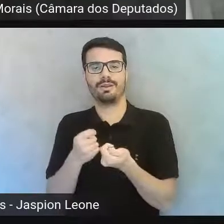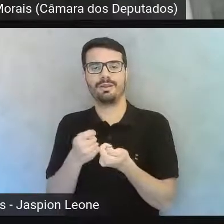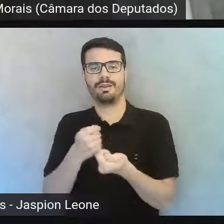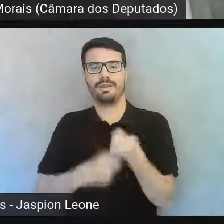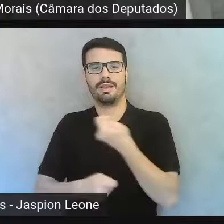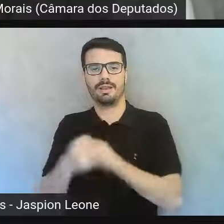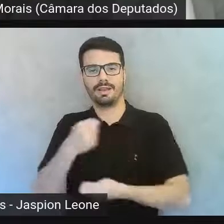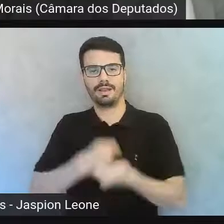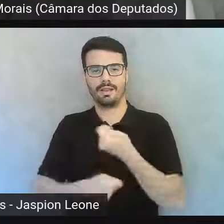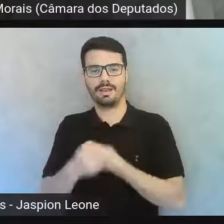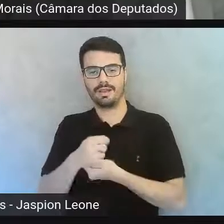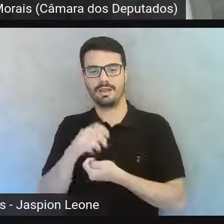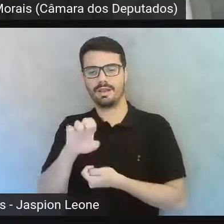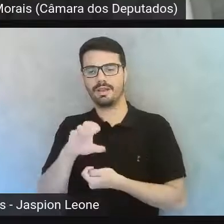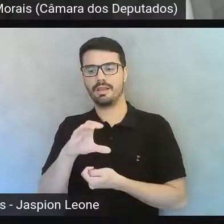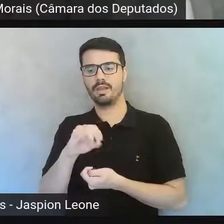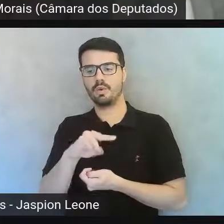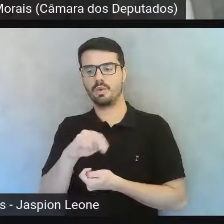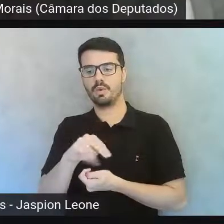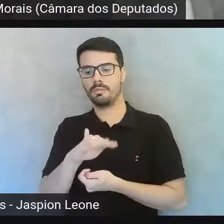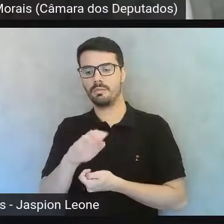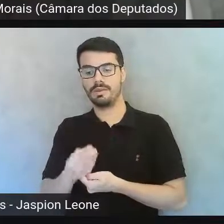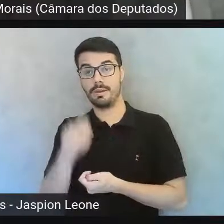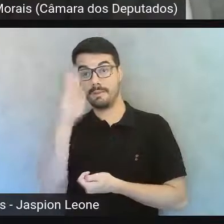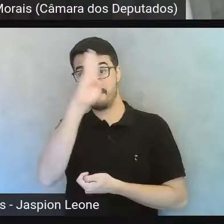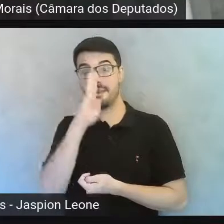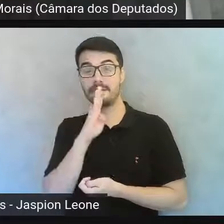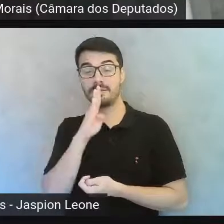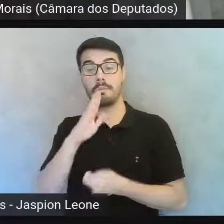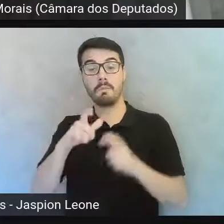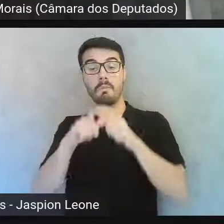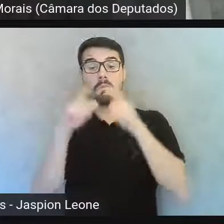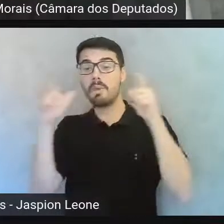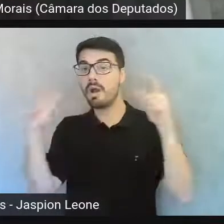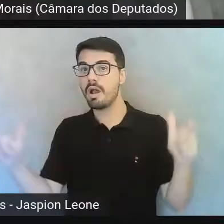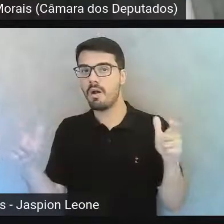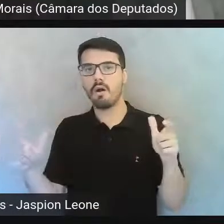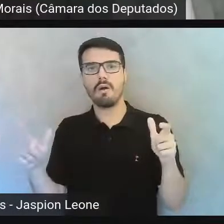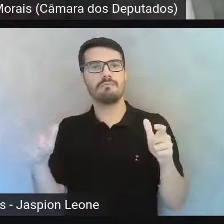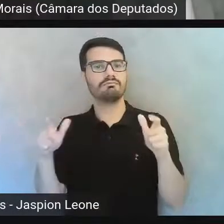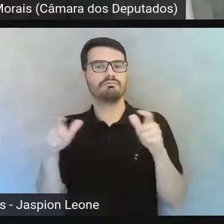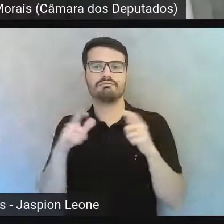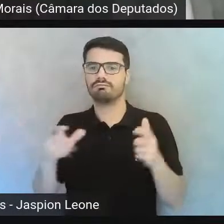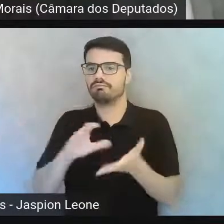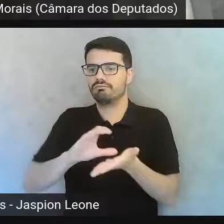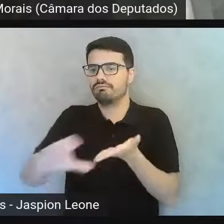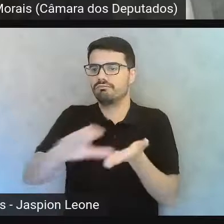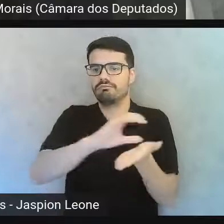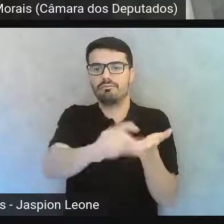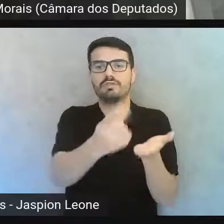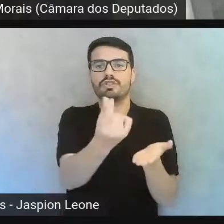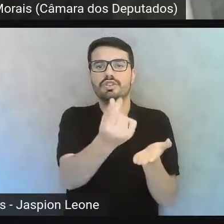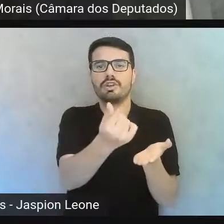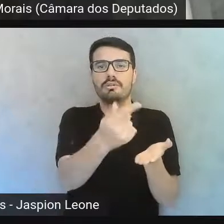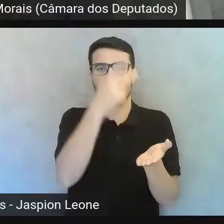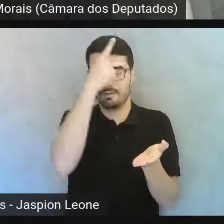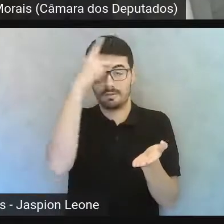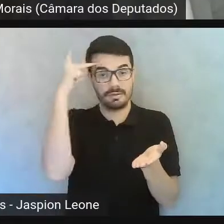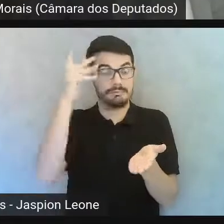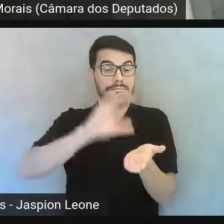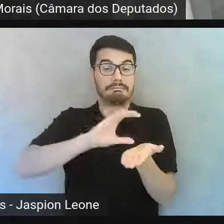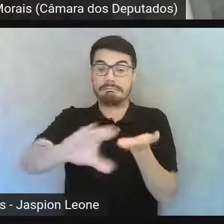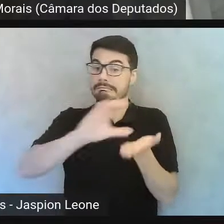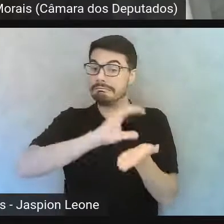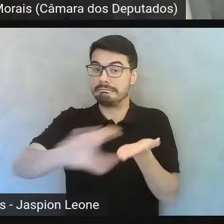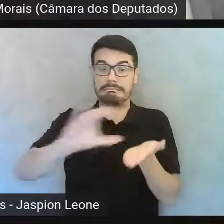no Brasil rodando o maior programa de transferência de renda da história do país. O país também está gastando elevadas somas